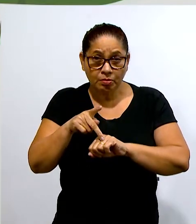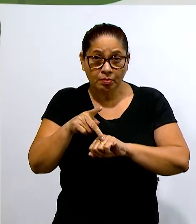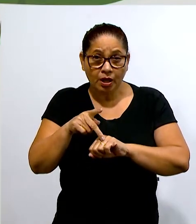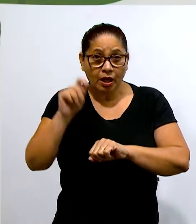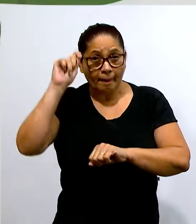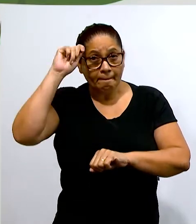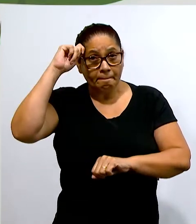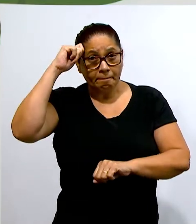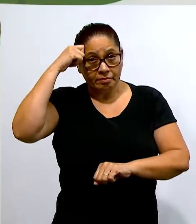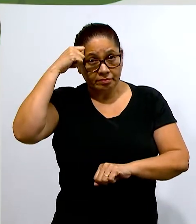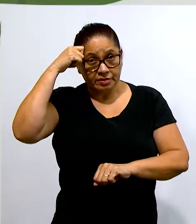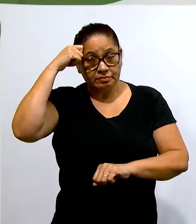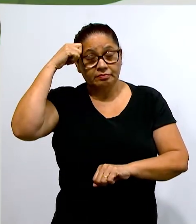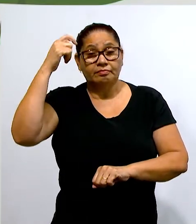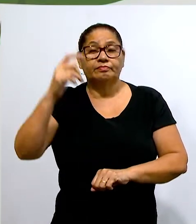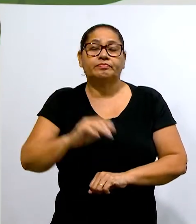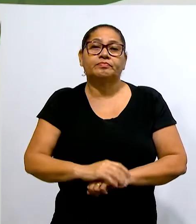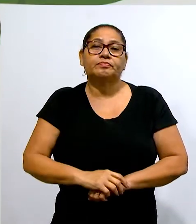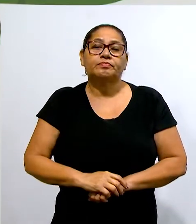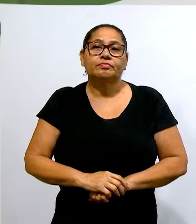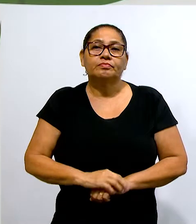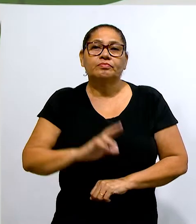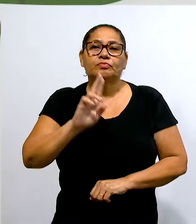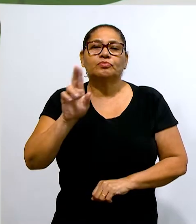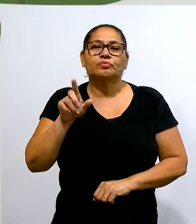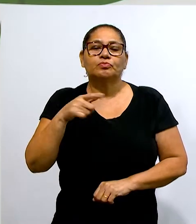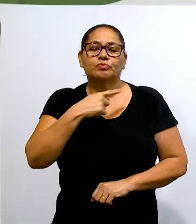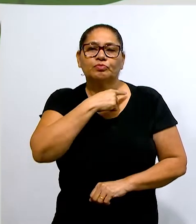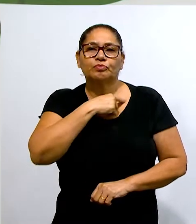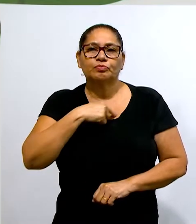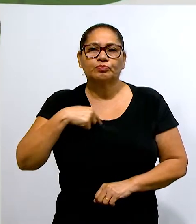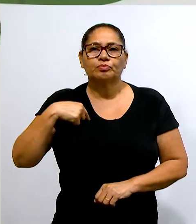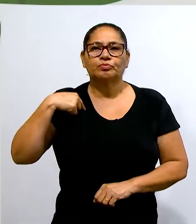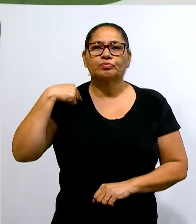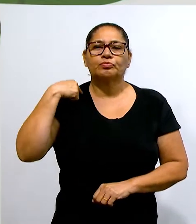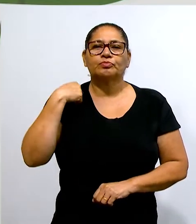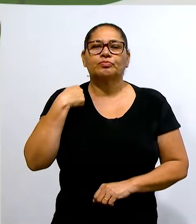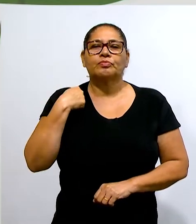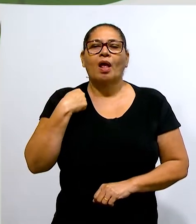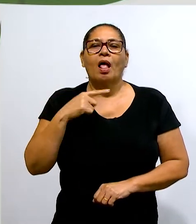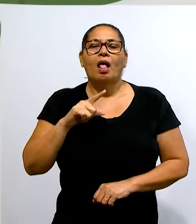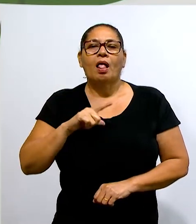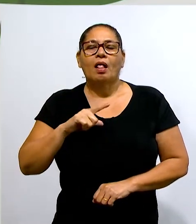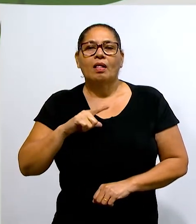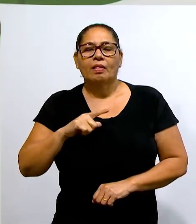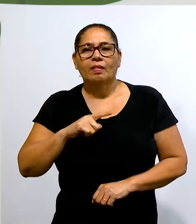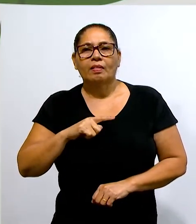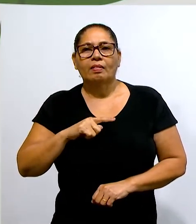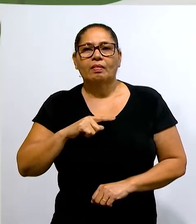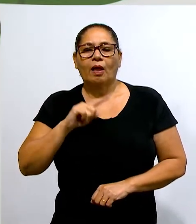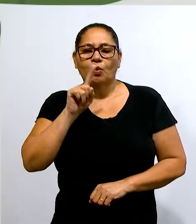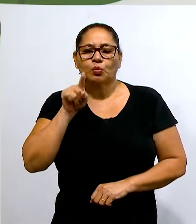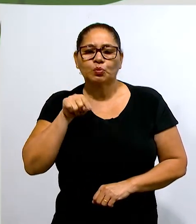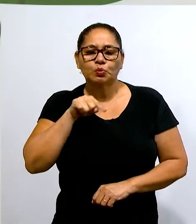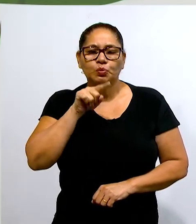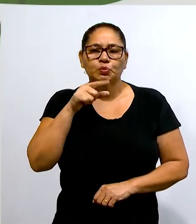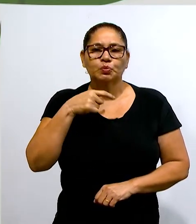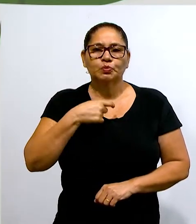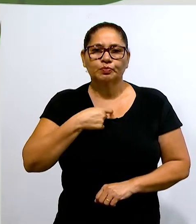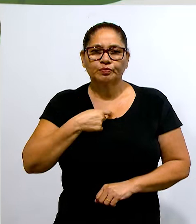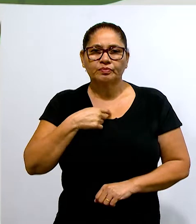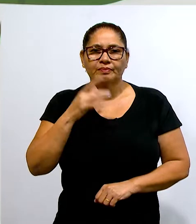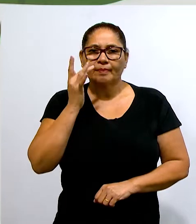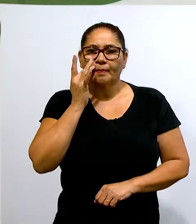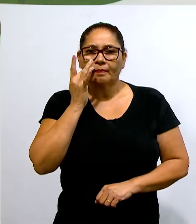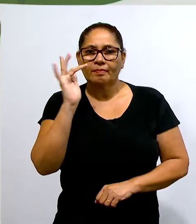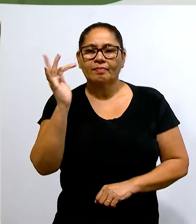uma pedra na cor preta. Estou com um cordão, né, um cordão que tem um círculo